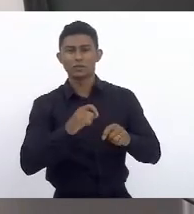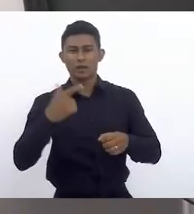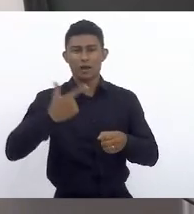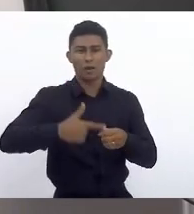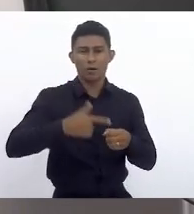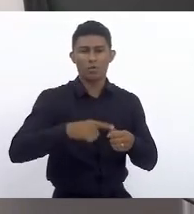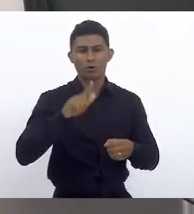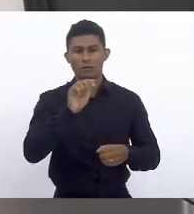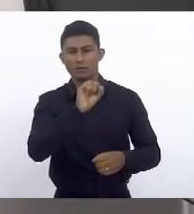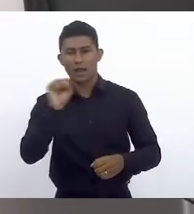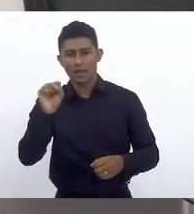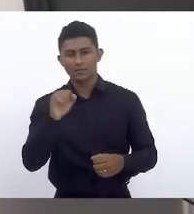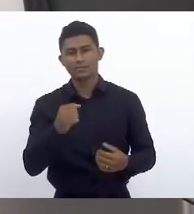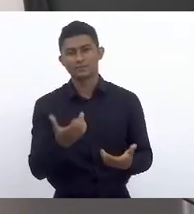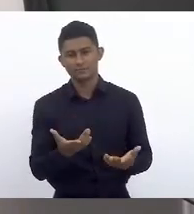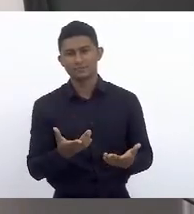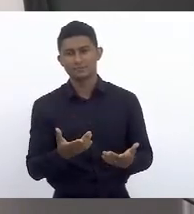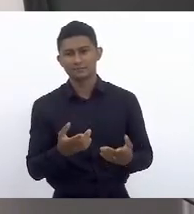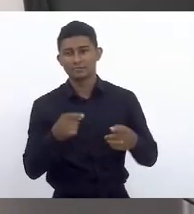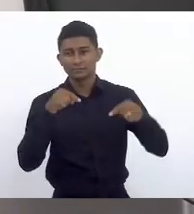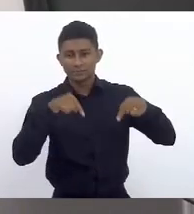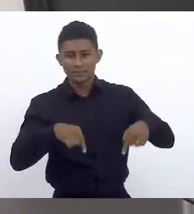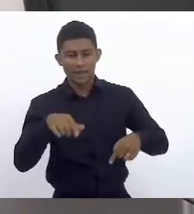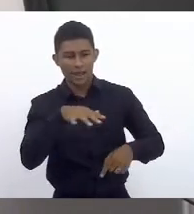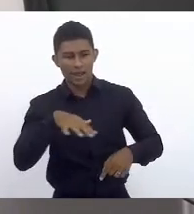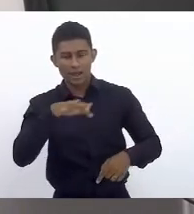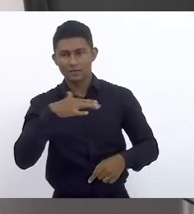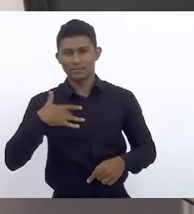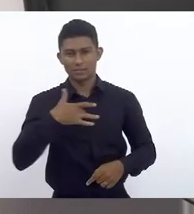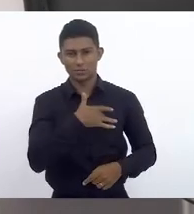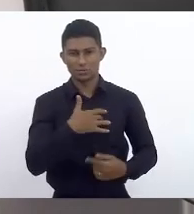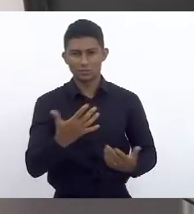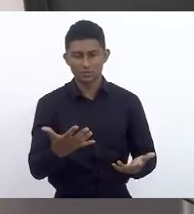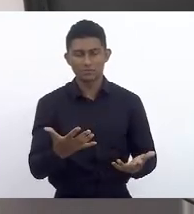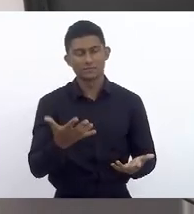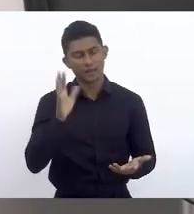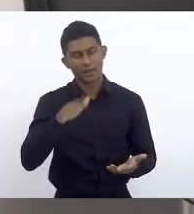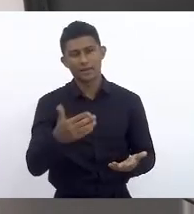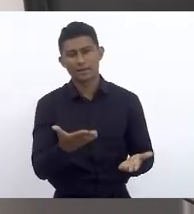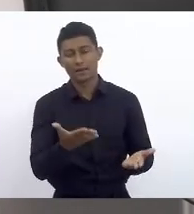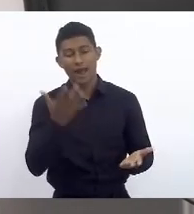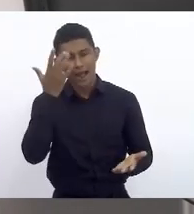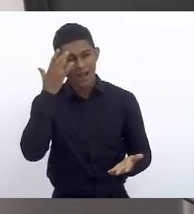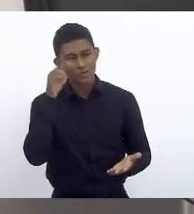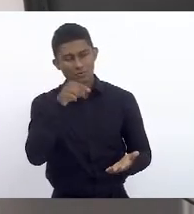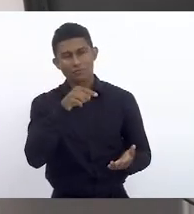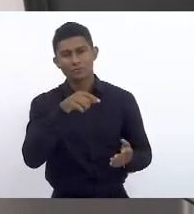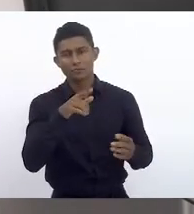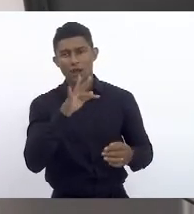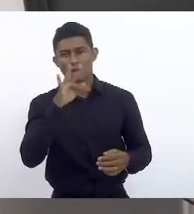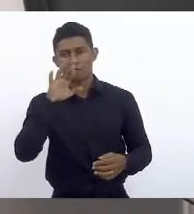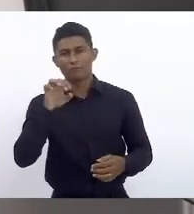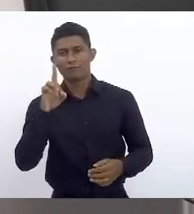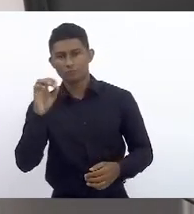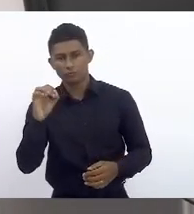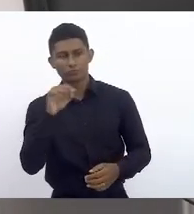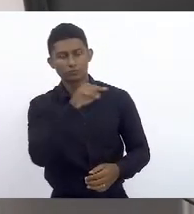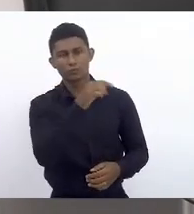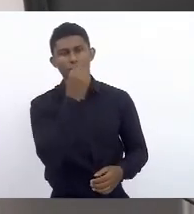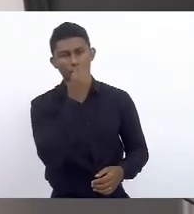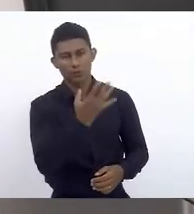cadeia no Complexo Industrial da Saúde. E é isso, acho que o fundo vem para isso. Tem alguns exemplos,